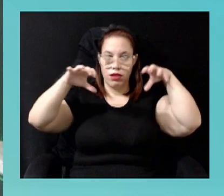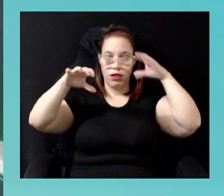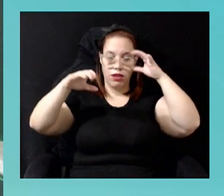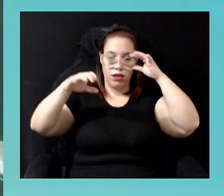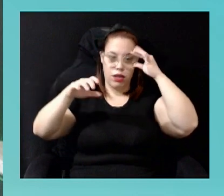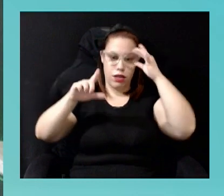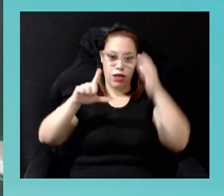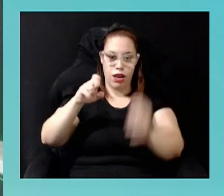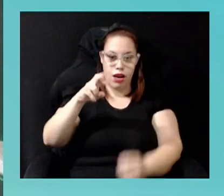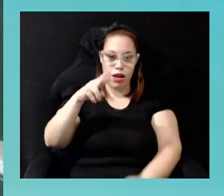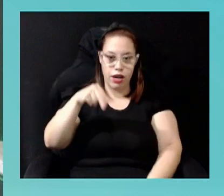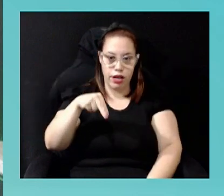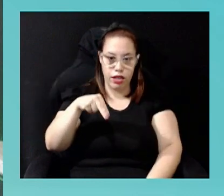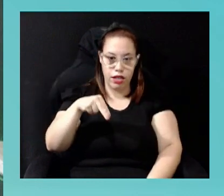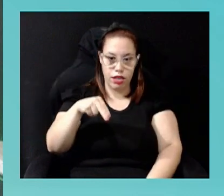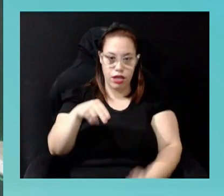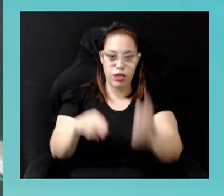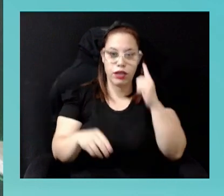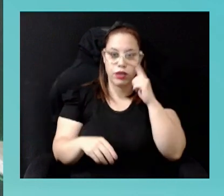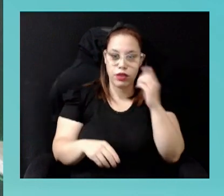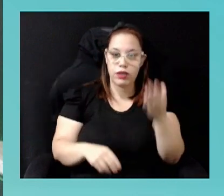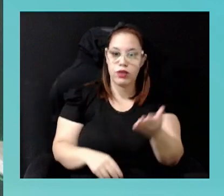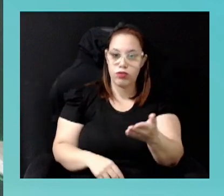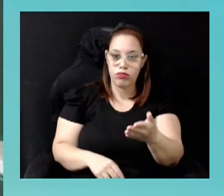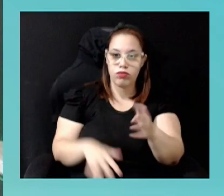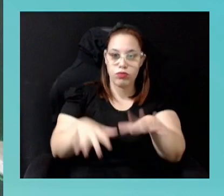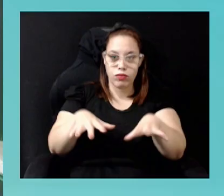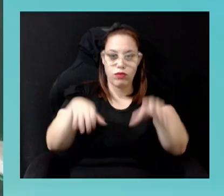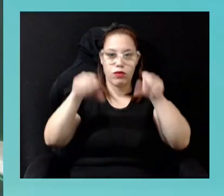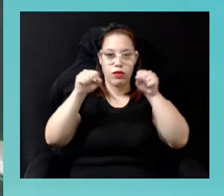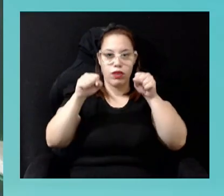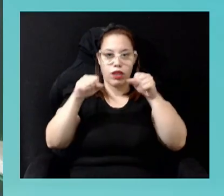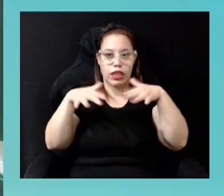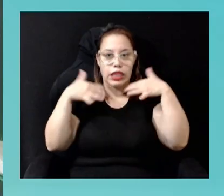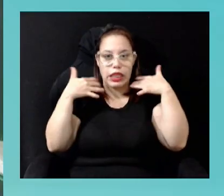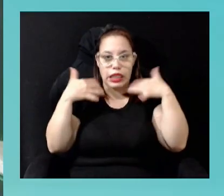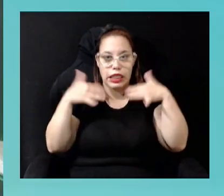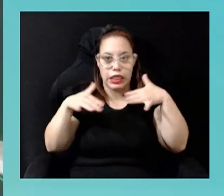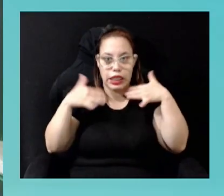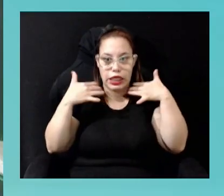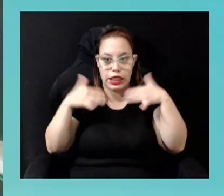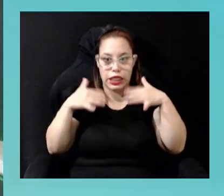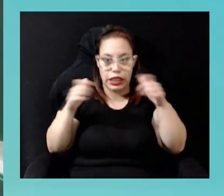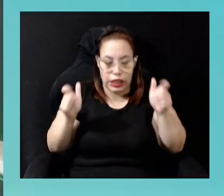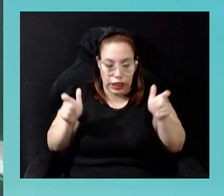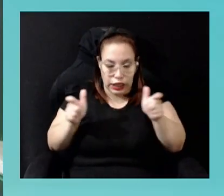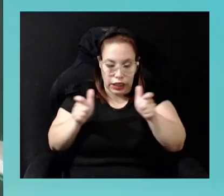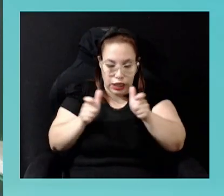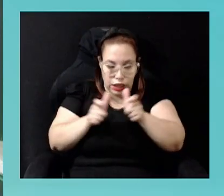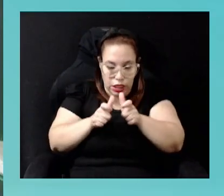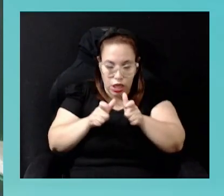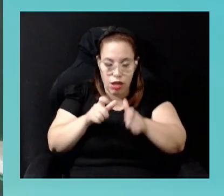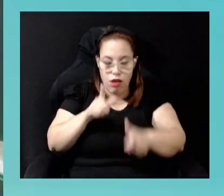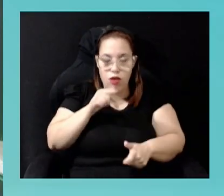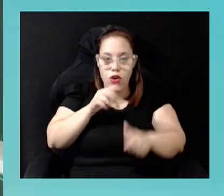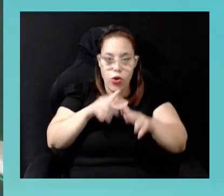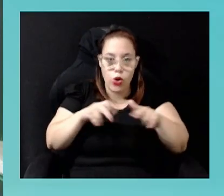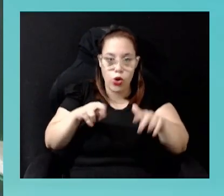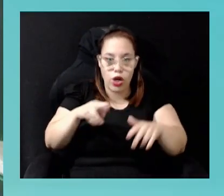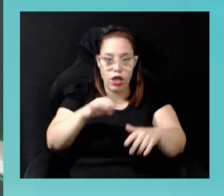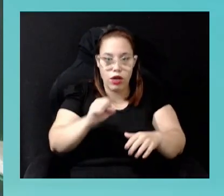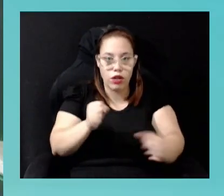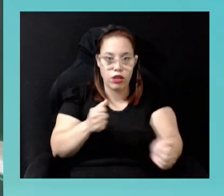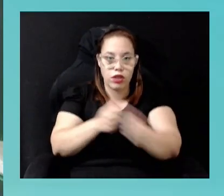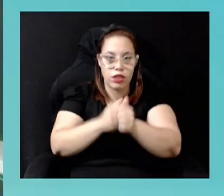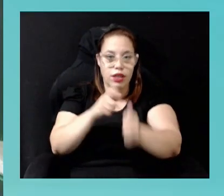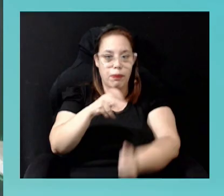2 da NASA capturou uma cena alarmante. O encolhimento do rio Solimões, próximo à cidade de Tabatinga, no